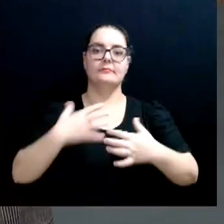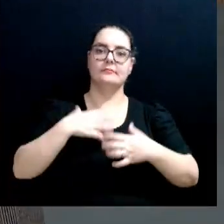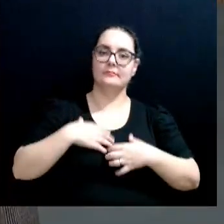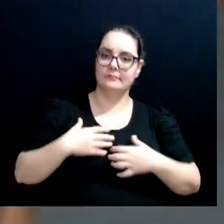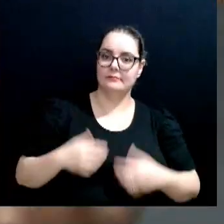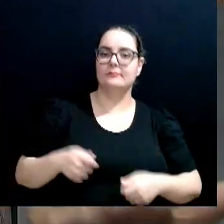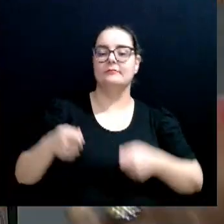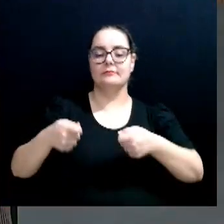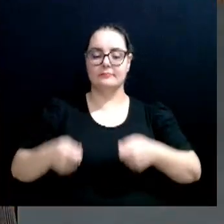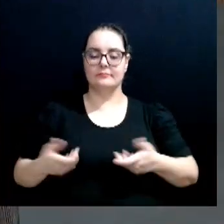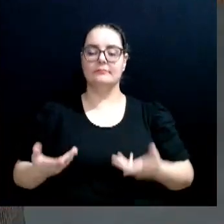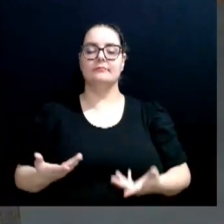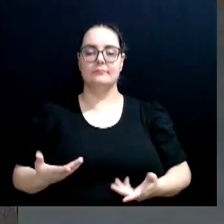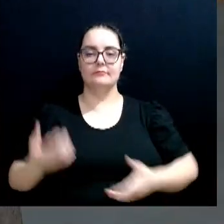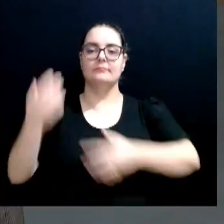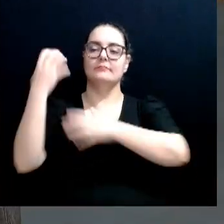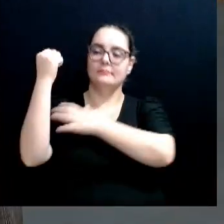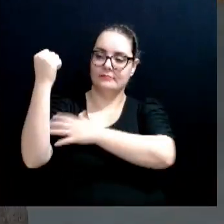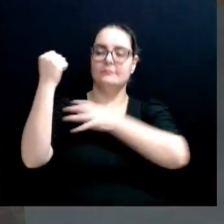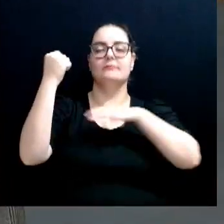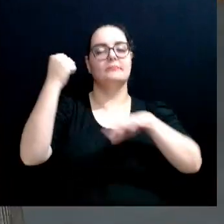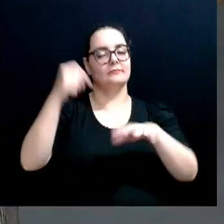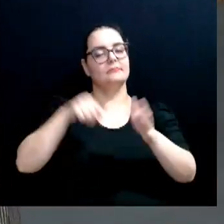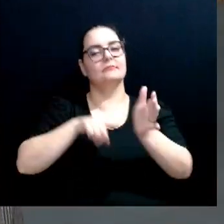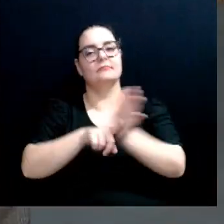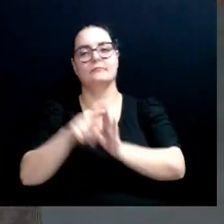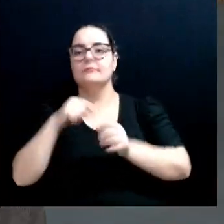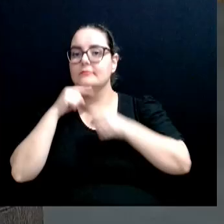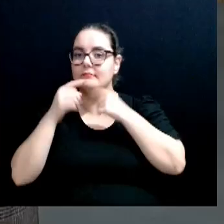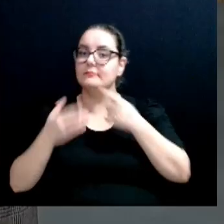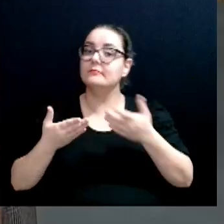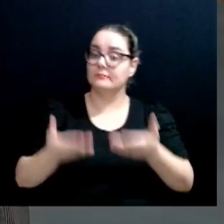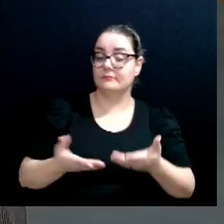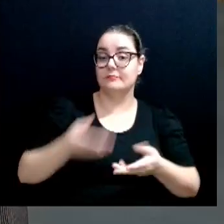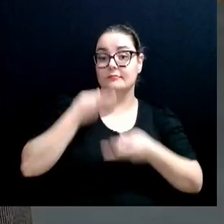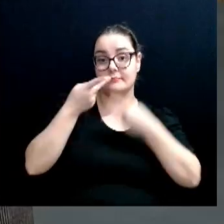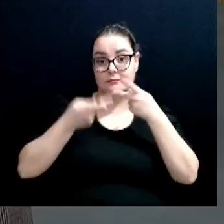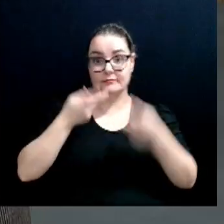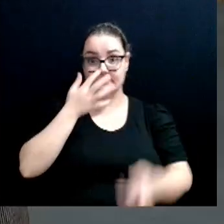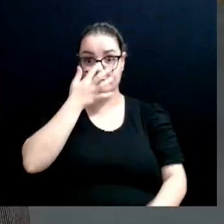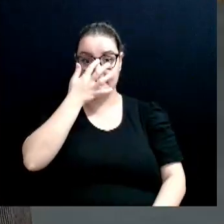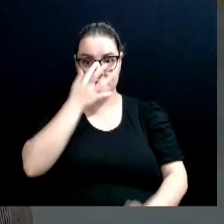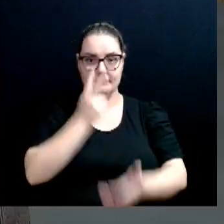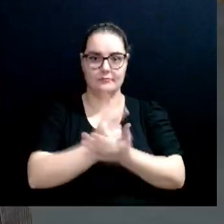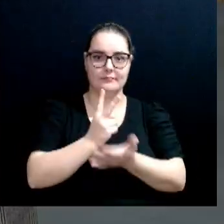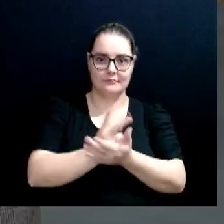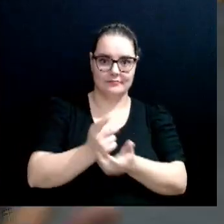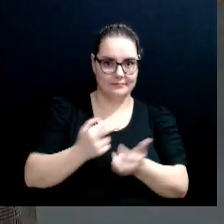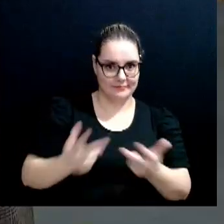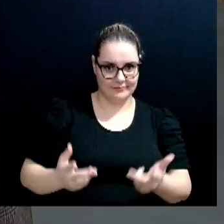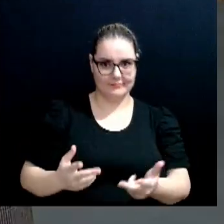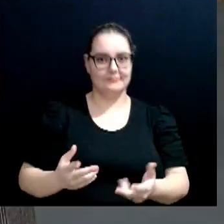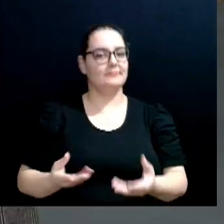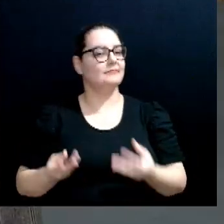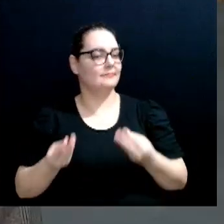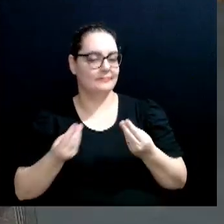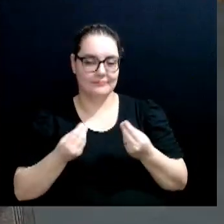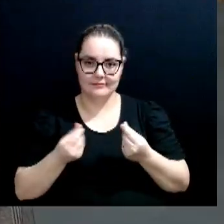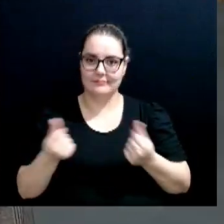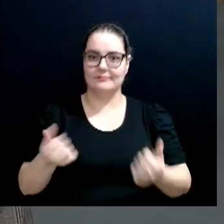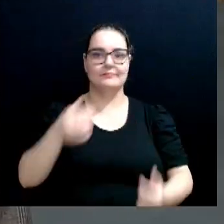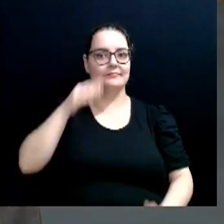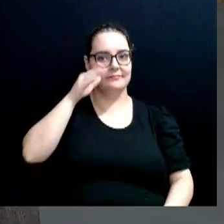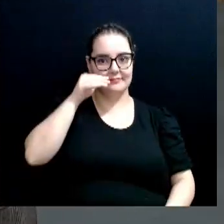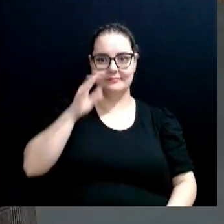fazer perguntas, para colocar dúvidas, para fazer colocações. Então sempre sai coisas muito ricas, assim, curiosidades muito